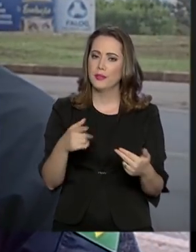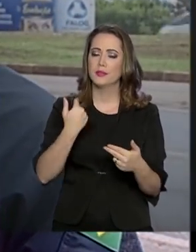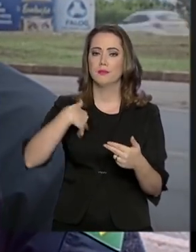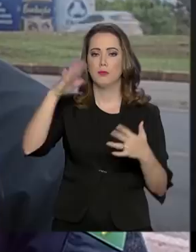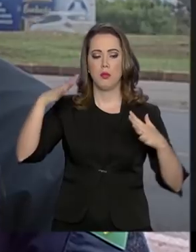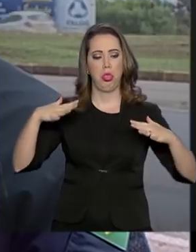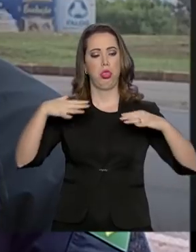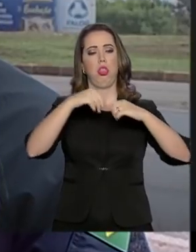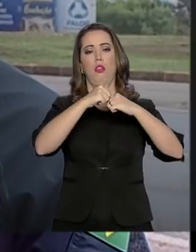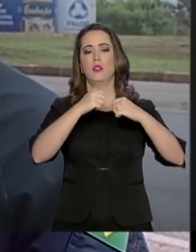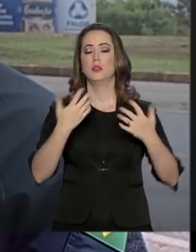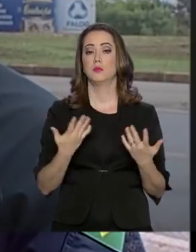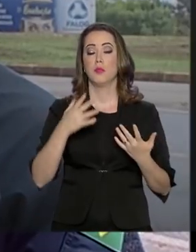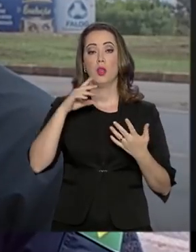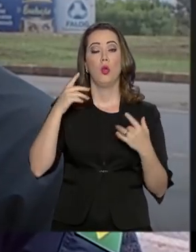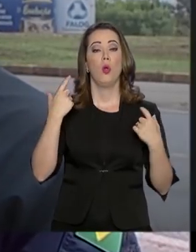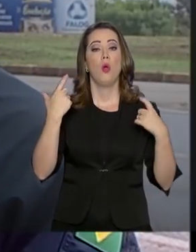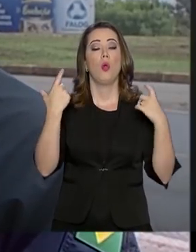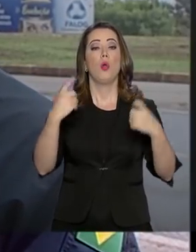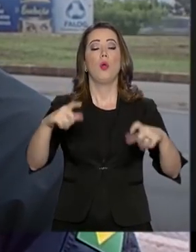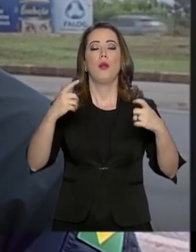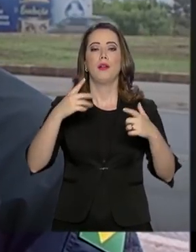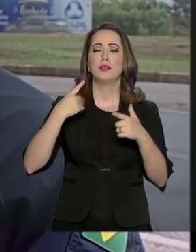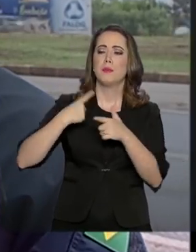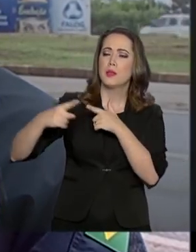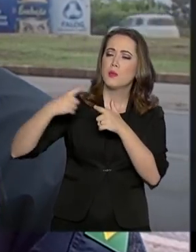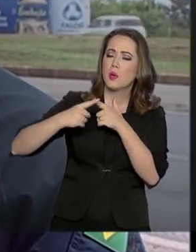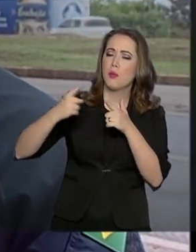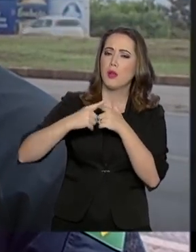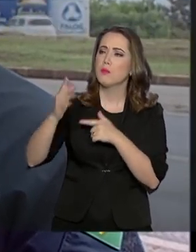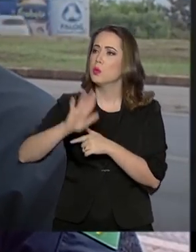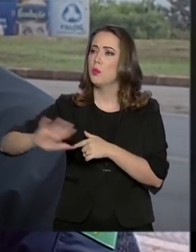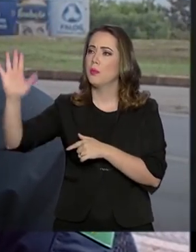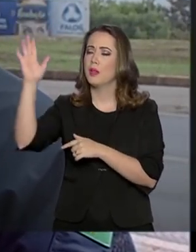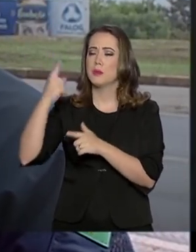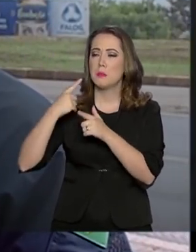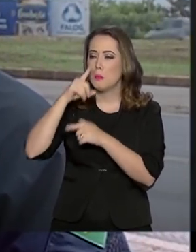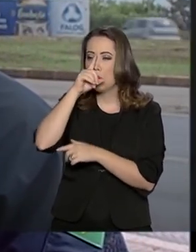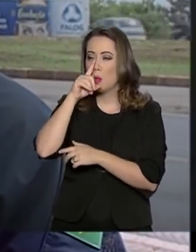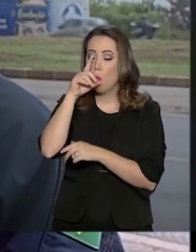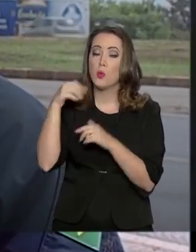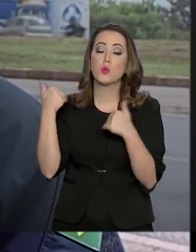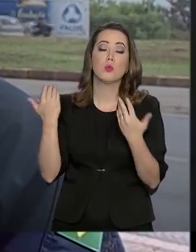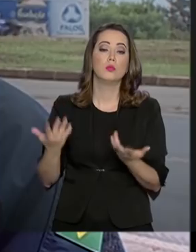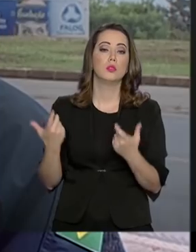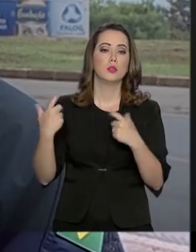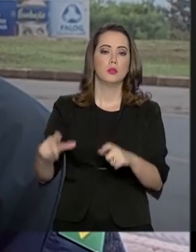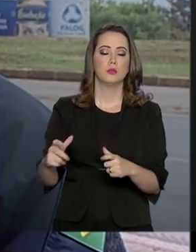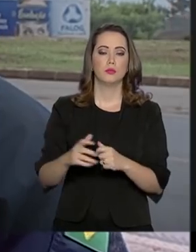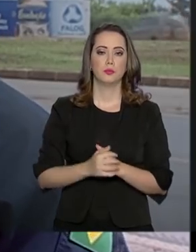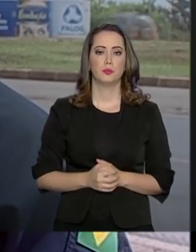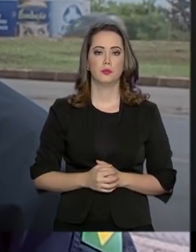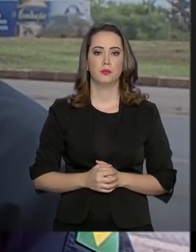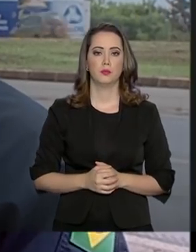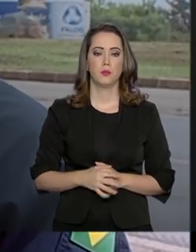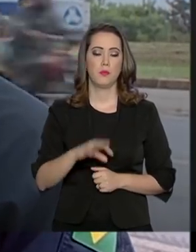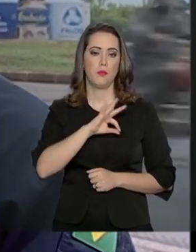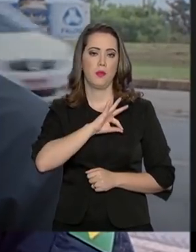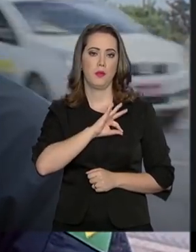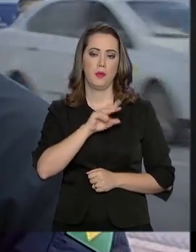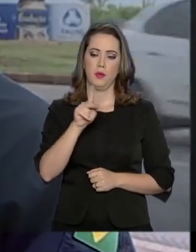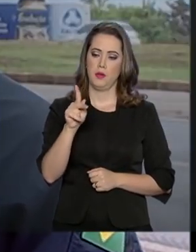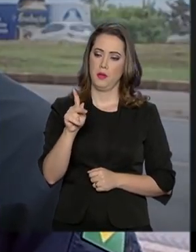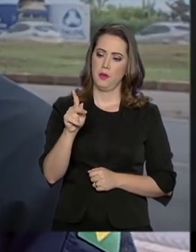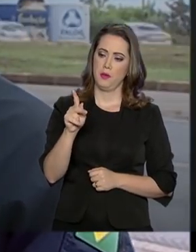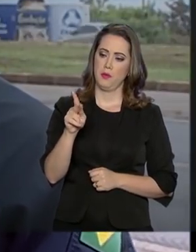trânsito. E quais são os pontos mais críticos no país em termos de acidentes, mais perigosos na época do carnaval? A Polícia Rodoviária